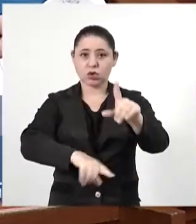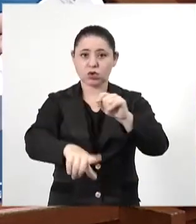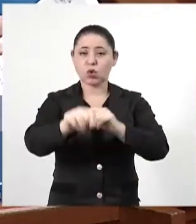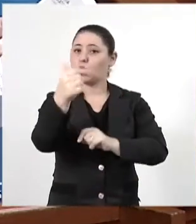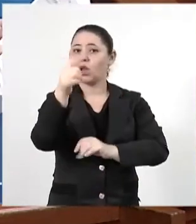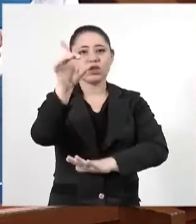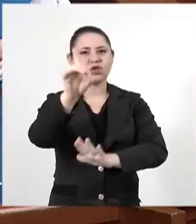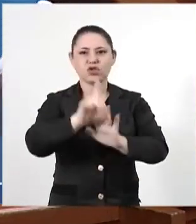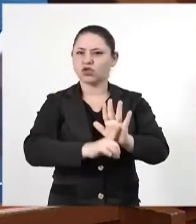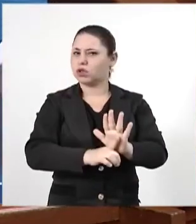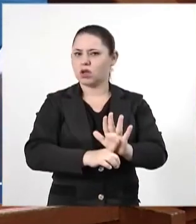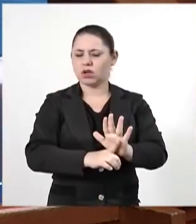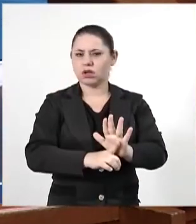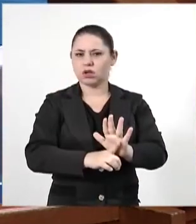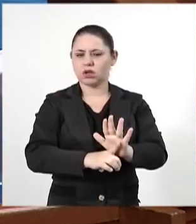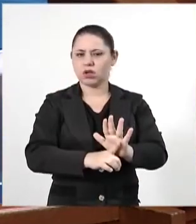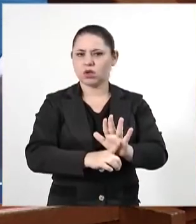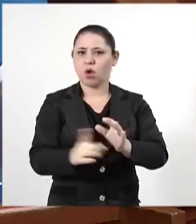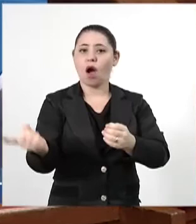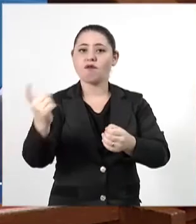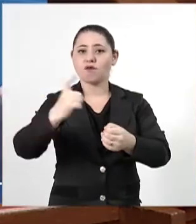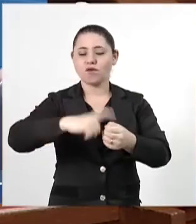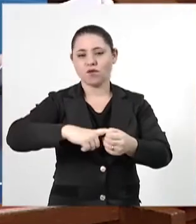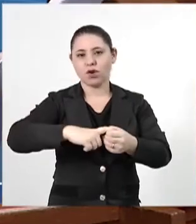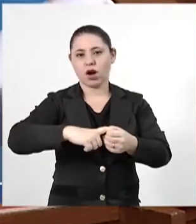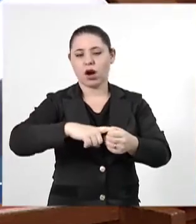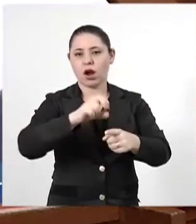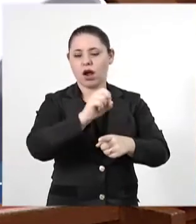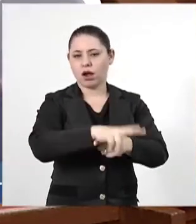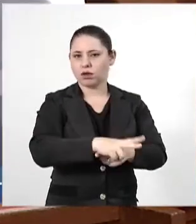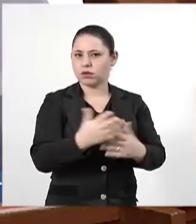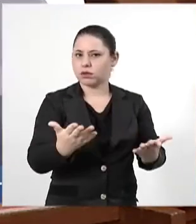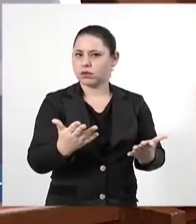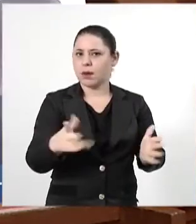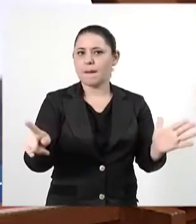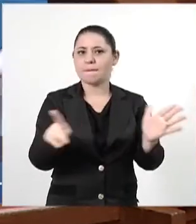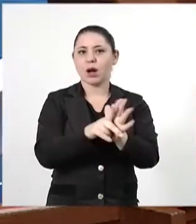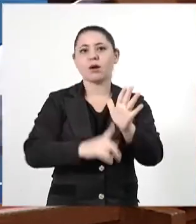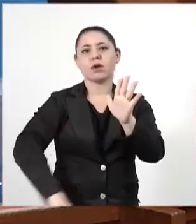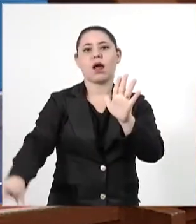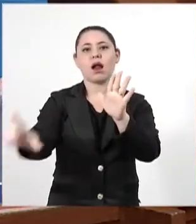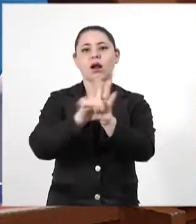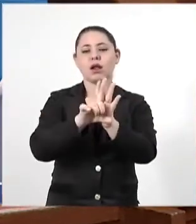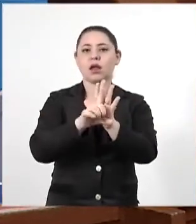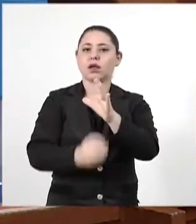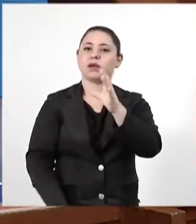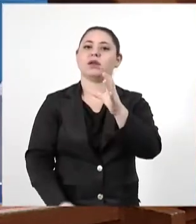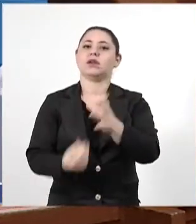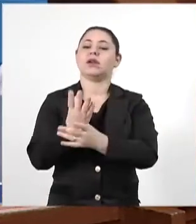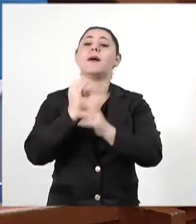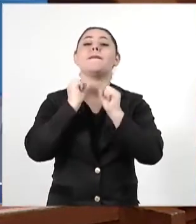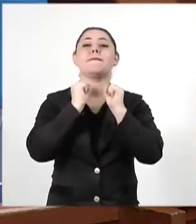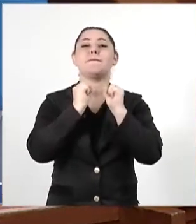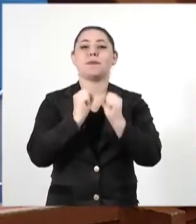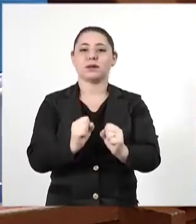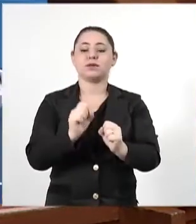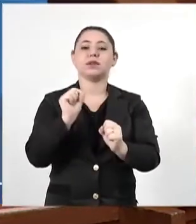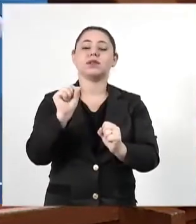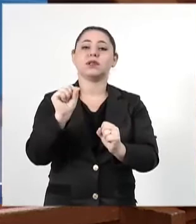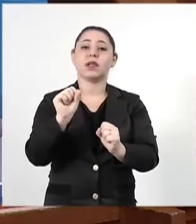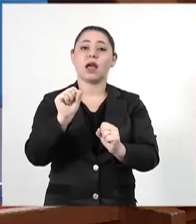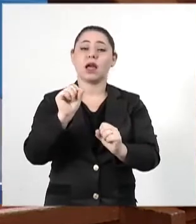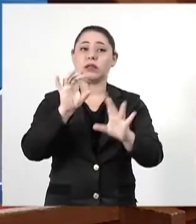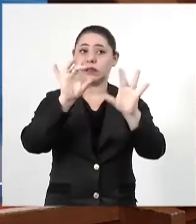tem direito subjetivo à convocação. E aí a própria lei, ela cria a possibilidade que em